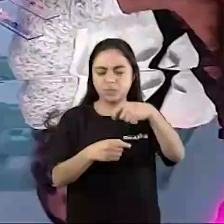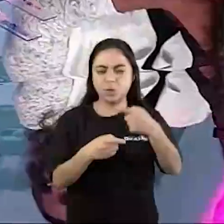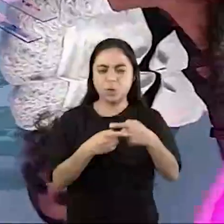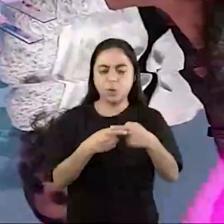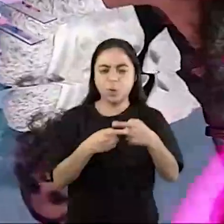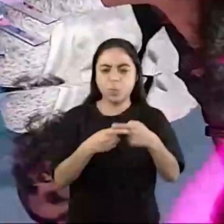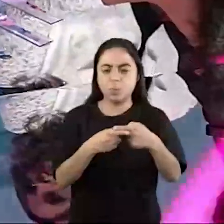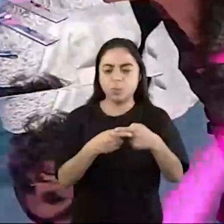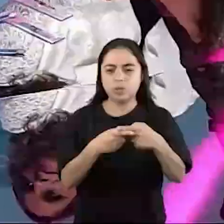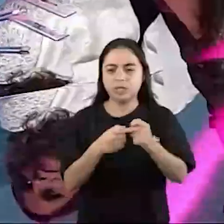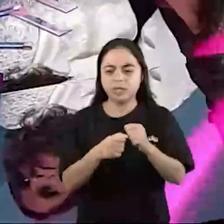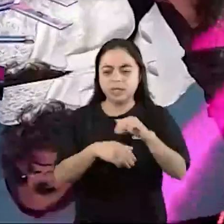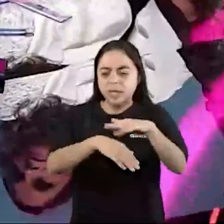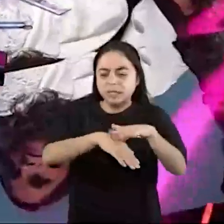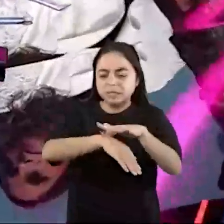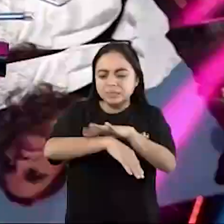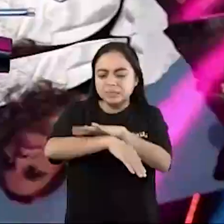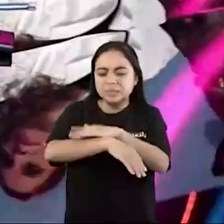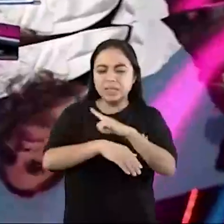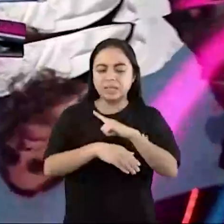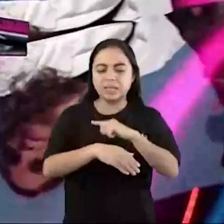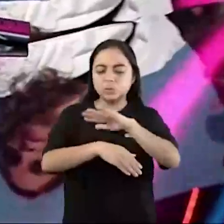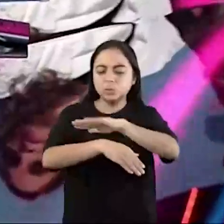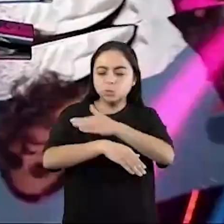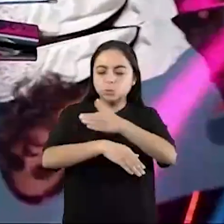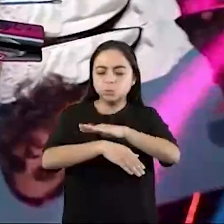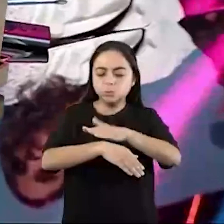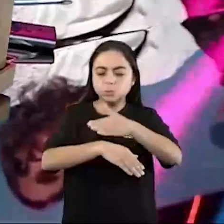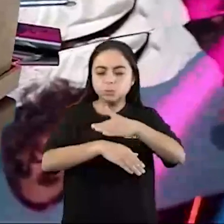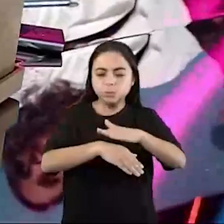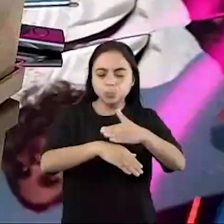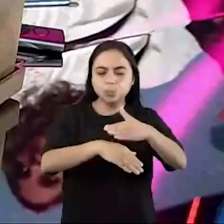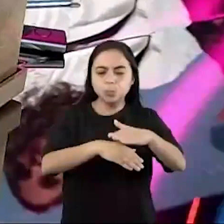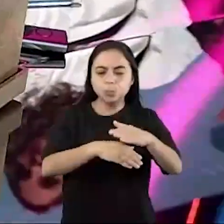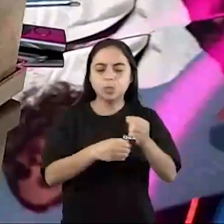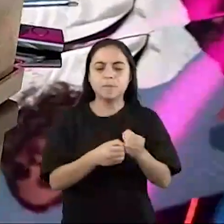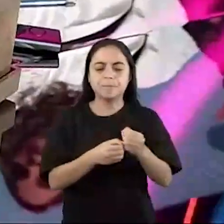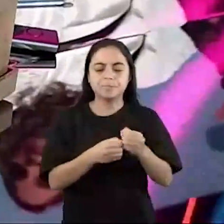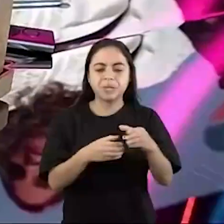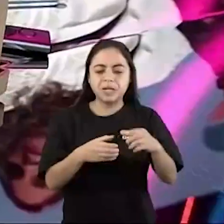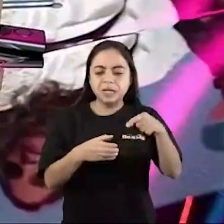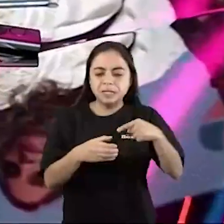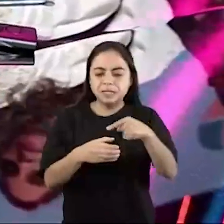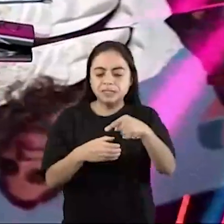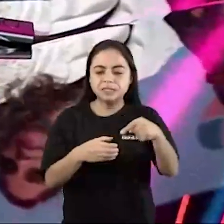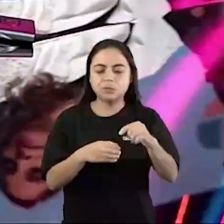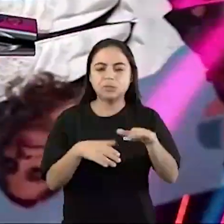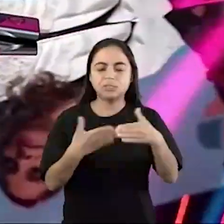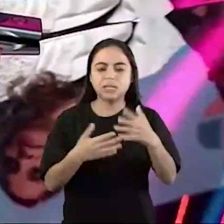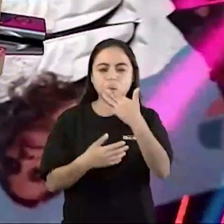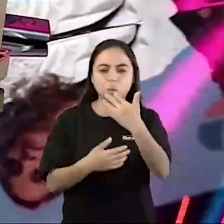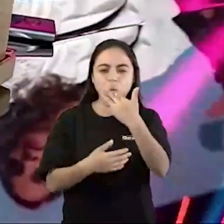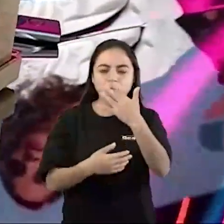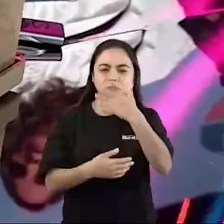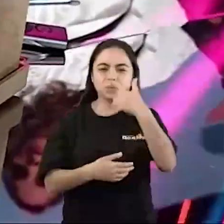lesões superficiais, a gente tem um certo relevo das células de descamação e o corante acaba penetrando um pouco